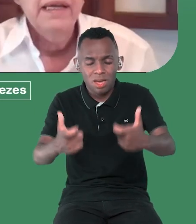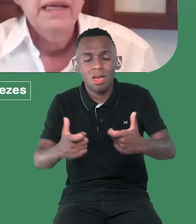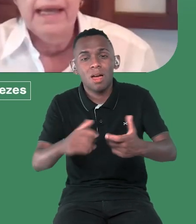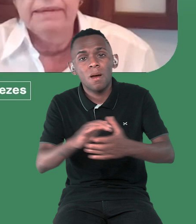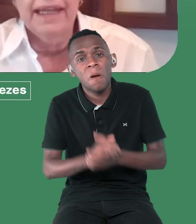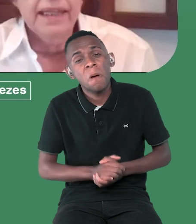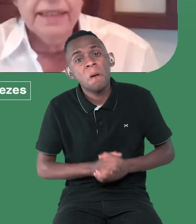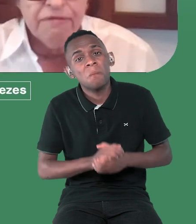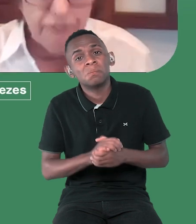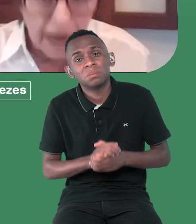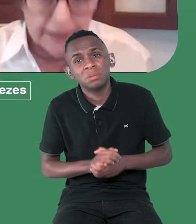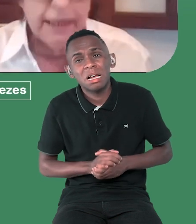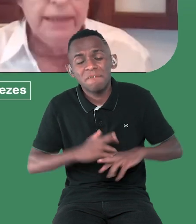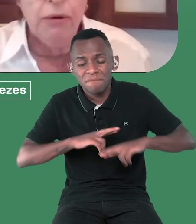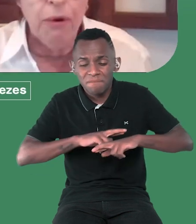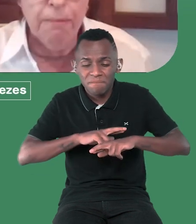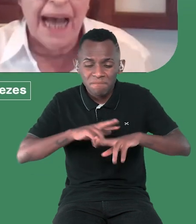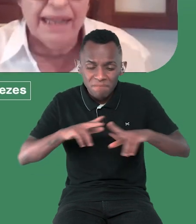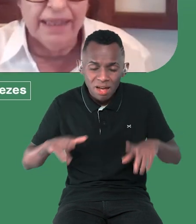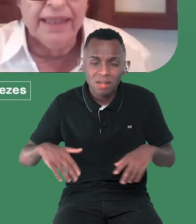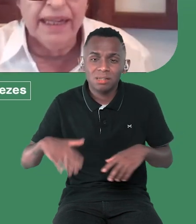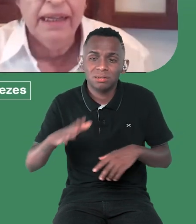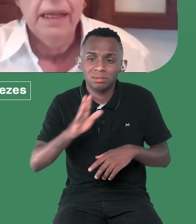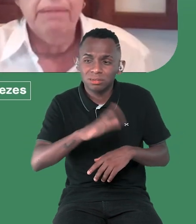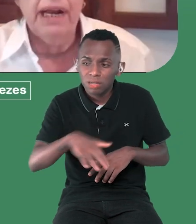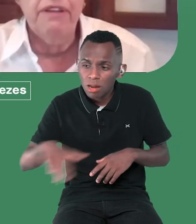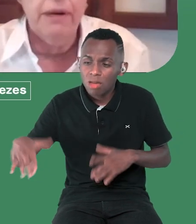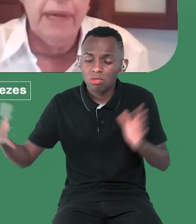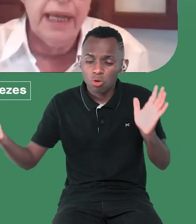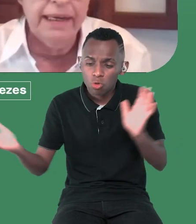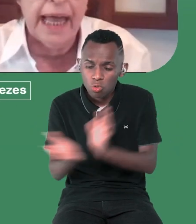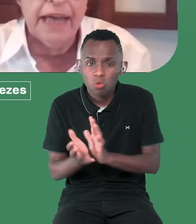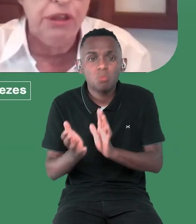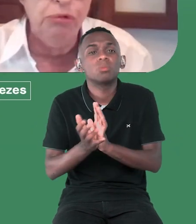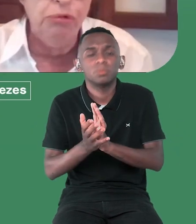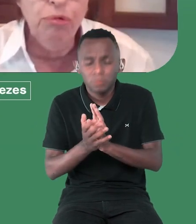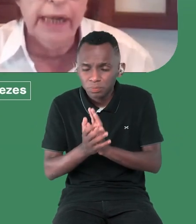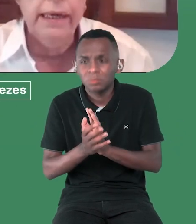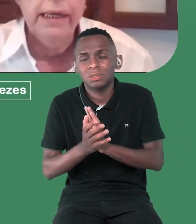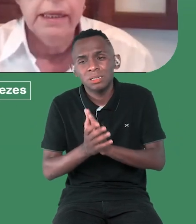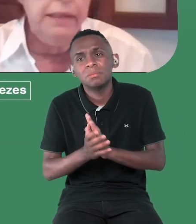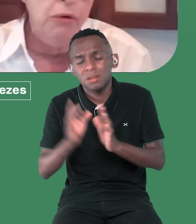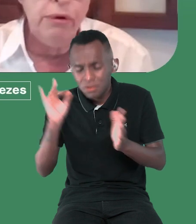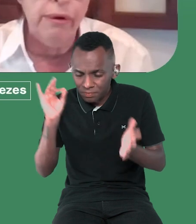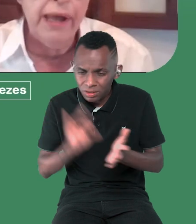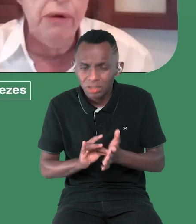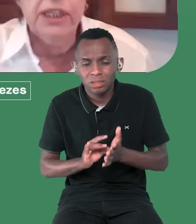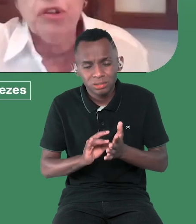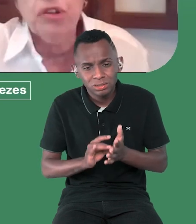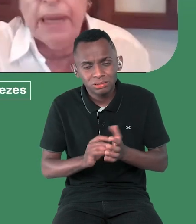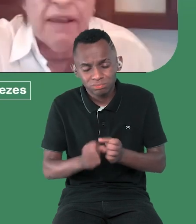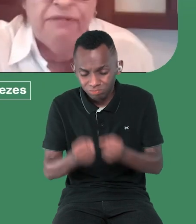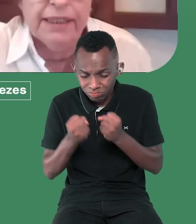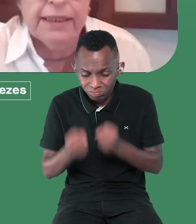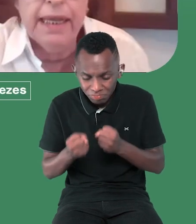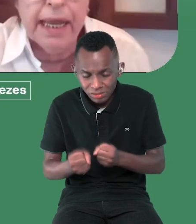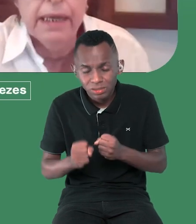Quando tantas infâncias são roubadas, né? Para viver uma realidade tão dura e tão cruel, que